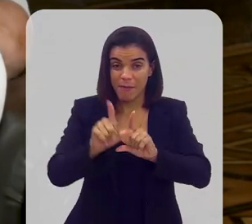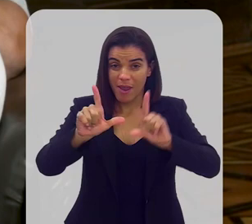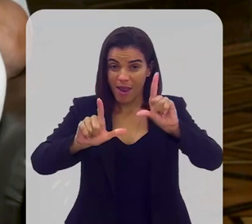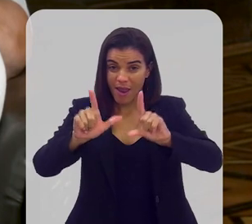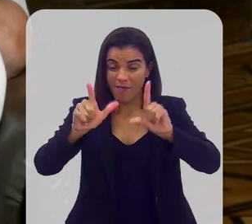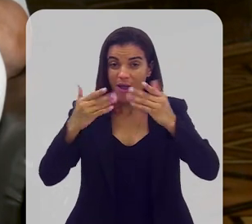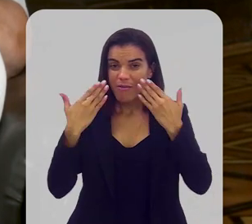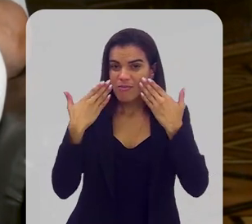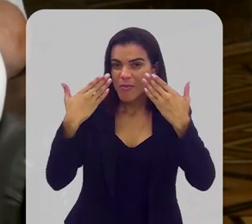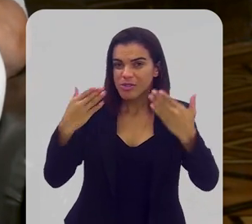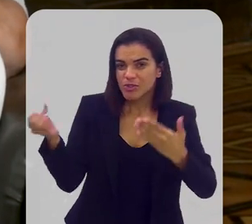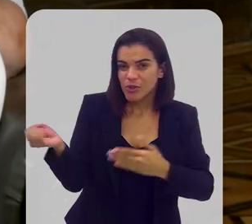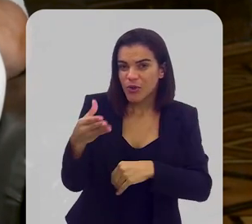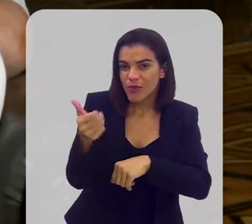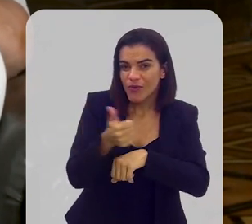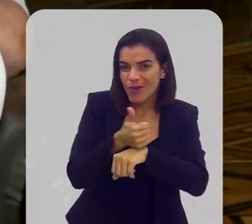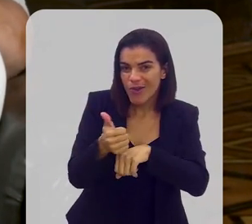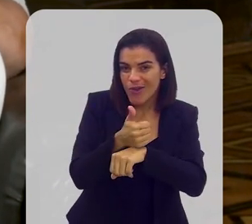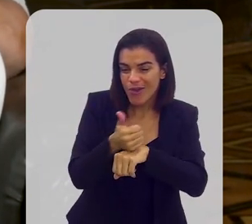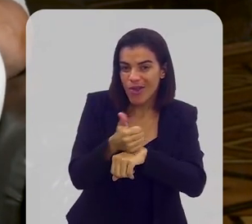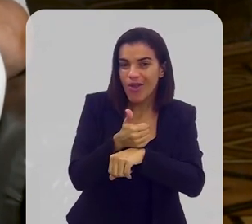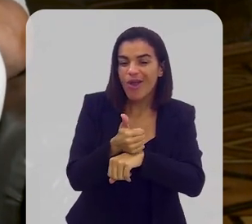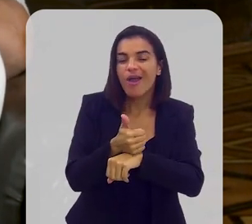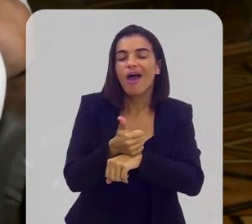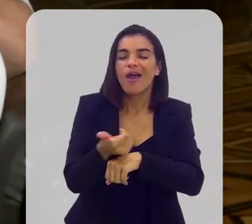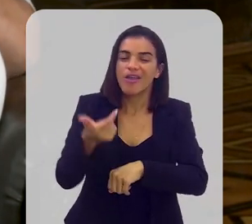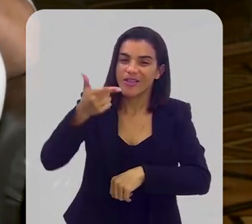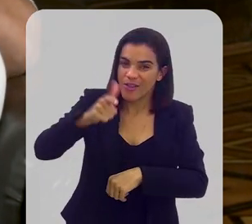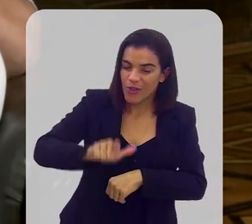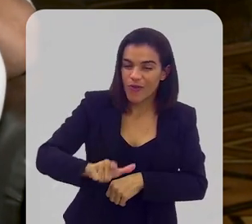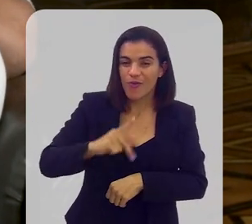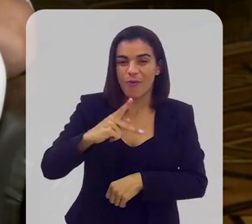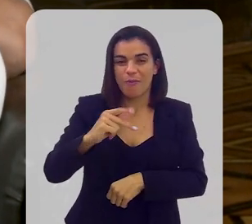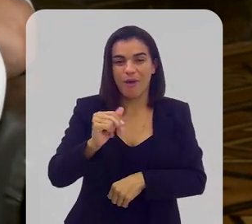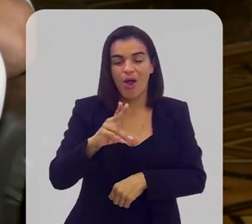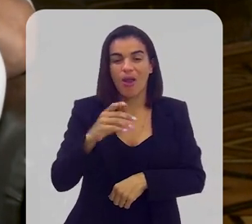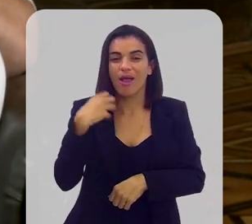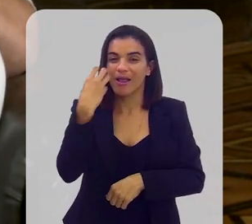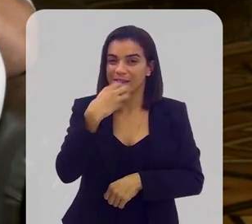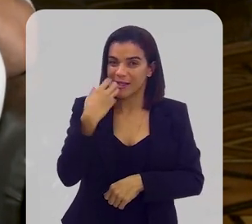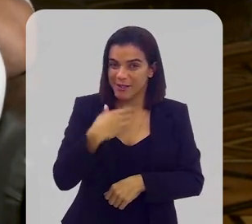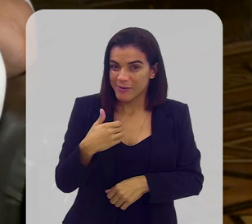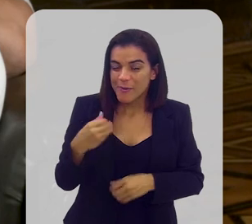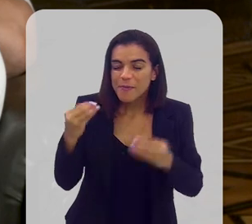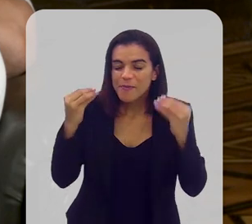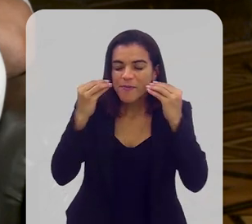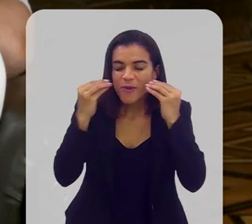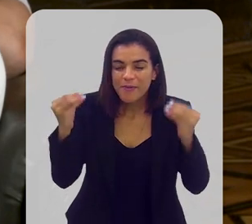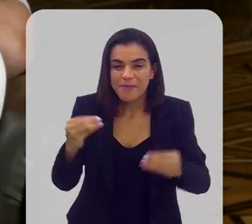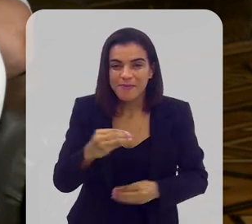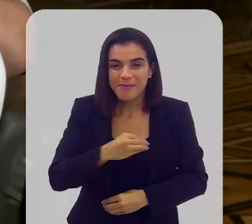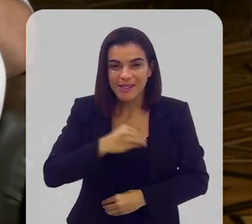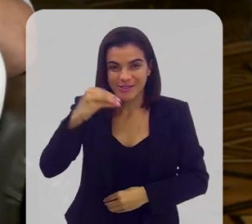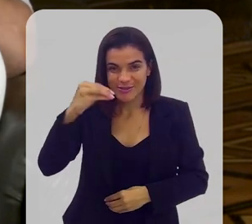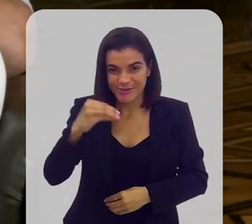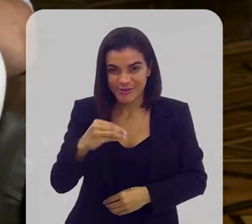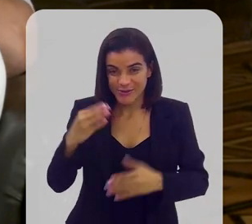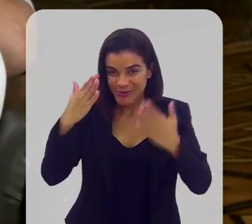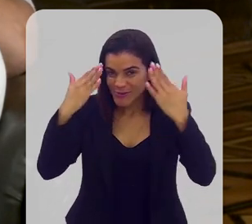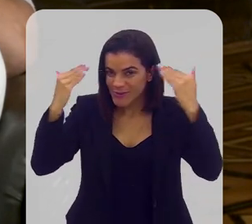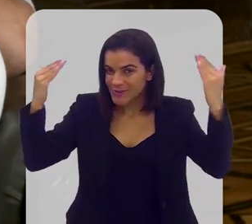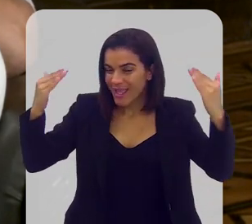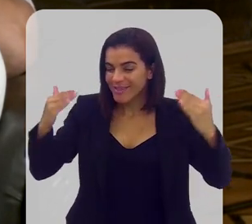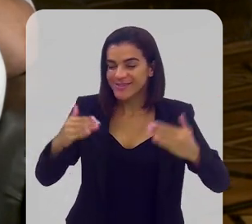trazer o quadro Revelação. Depois do quadro Revelação, eu volto com Paula Porto cantando para todos nós. Beijo no coração